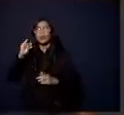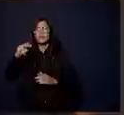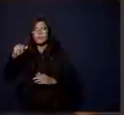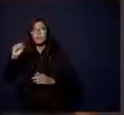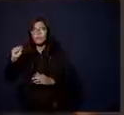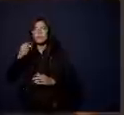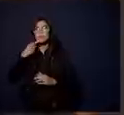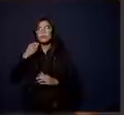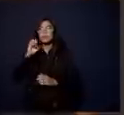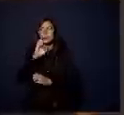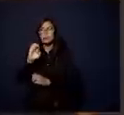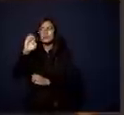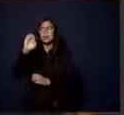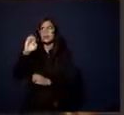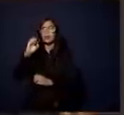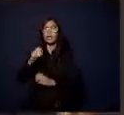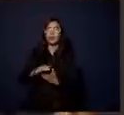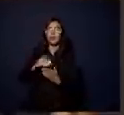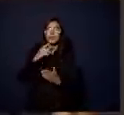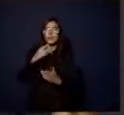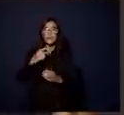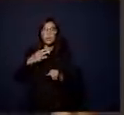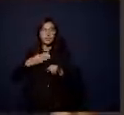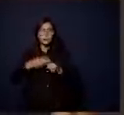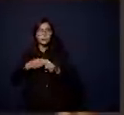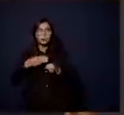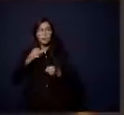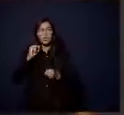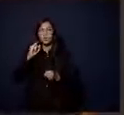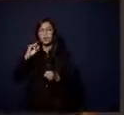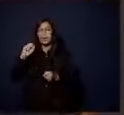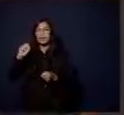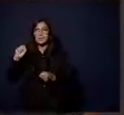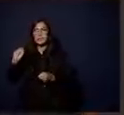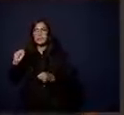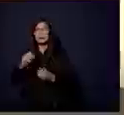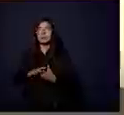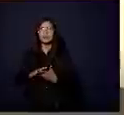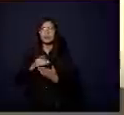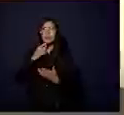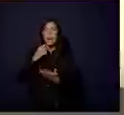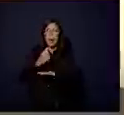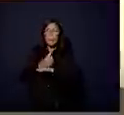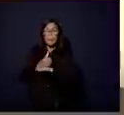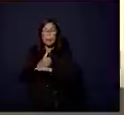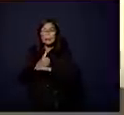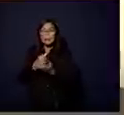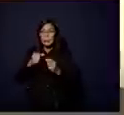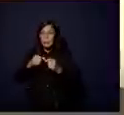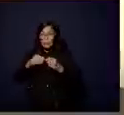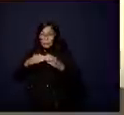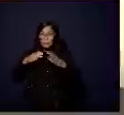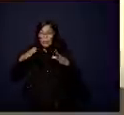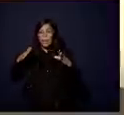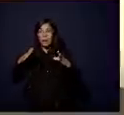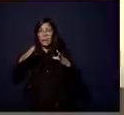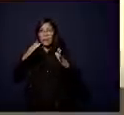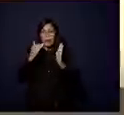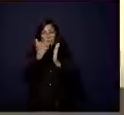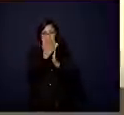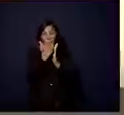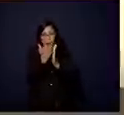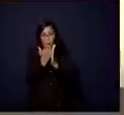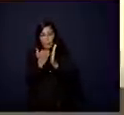um Estadual que é o ICMS e um Municipal que é o ISS a base em vez de ser uma base Ampla é uma base totalmente fragmentada